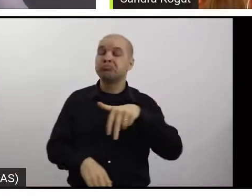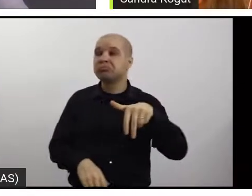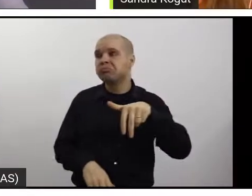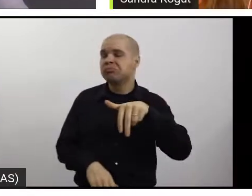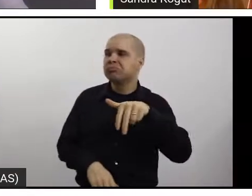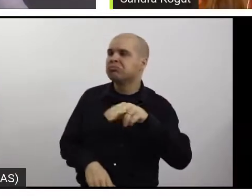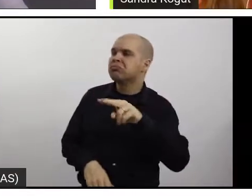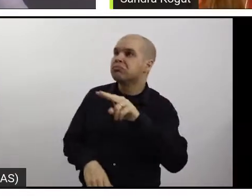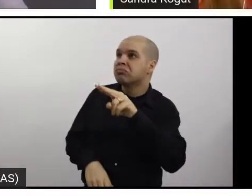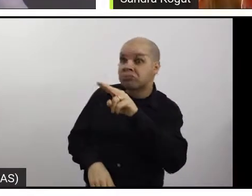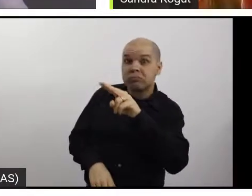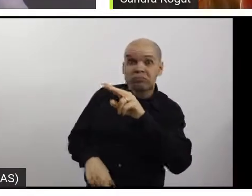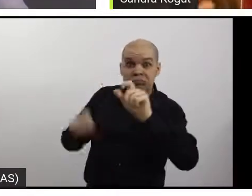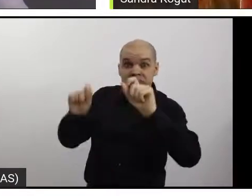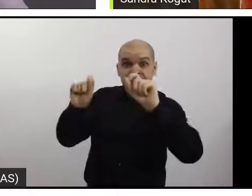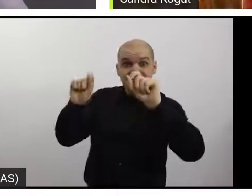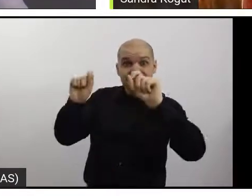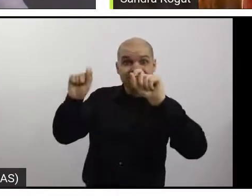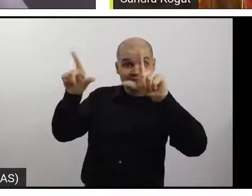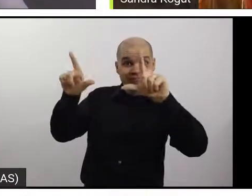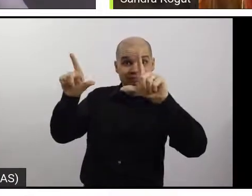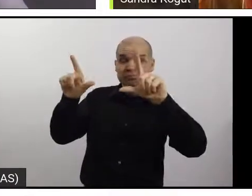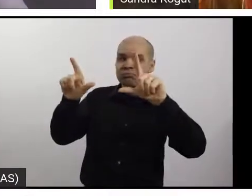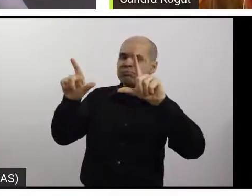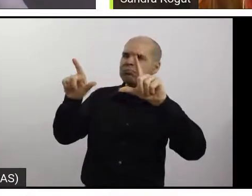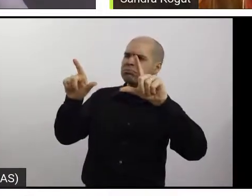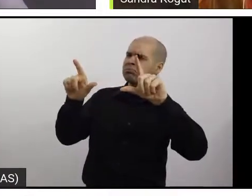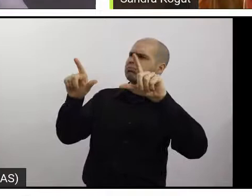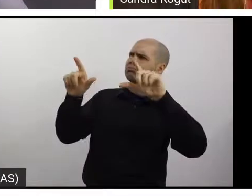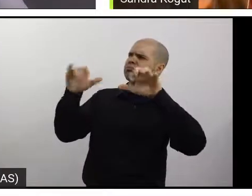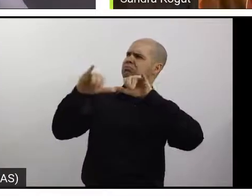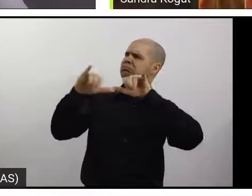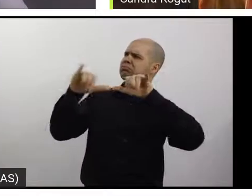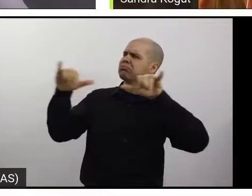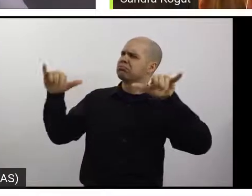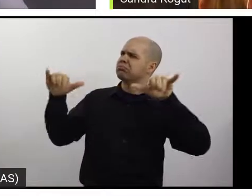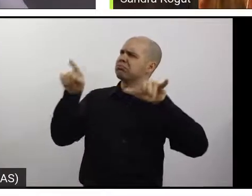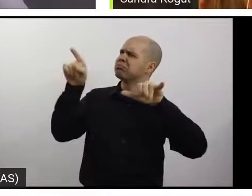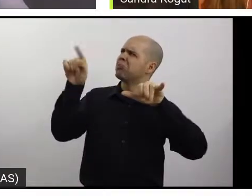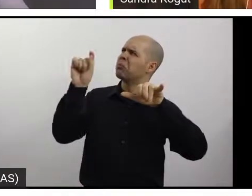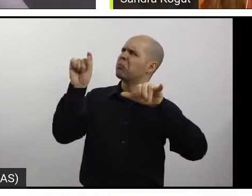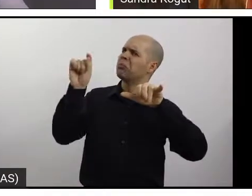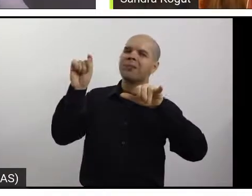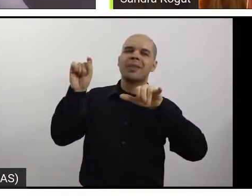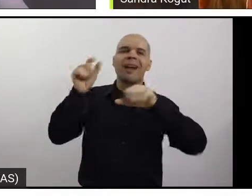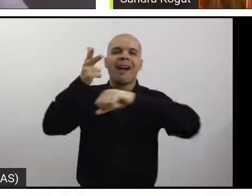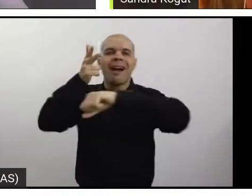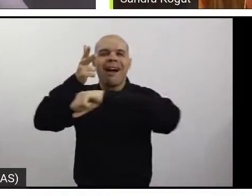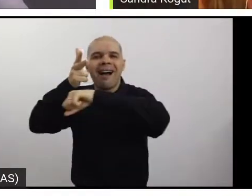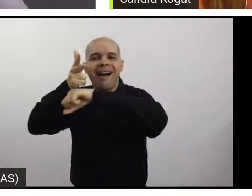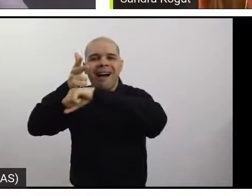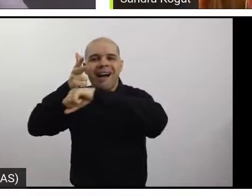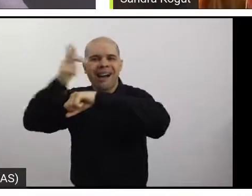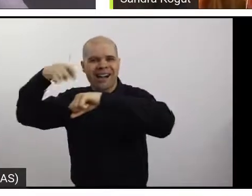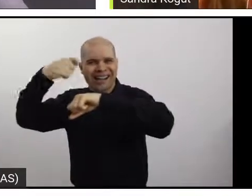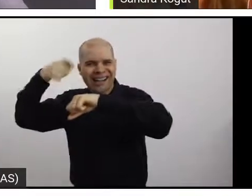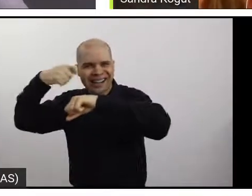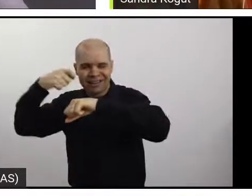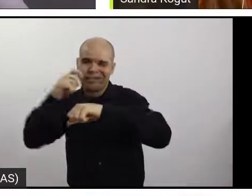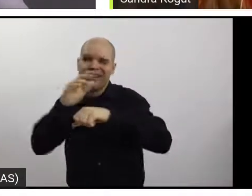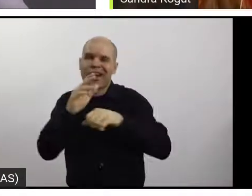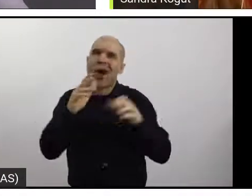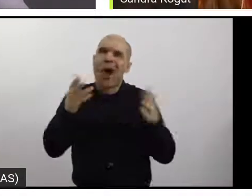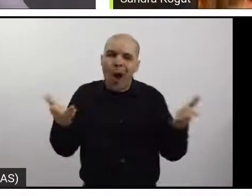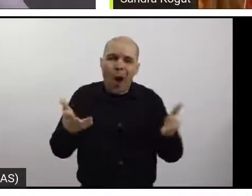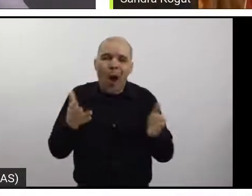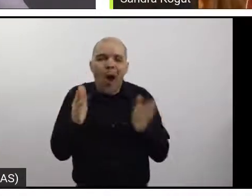câmeras portáteis de vídeo, porque elas eram, hoje em dia, isso nem seria considerado portátil. Era grande, era pesado,